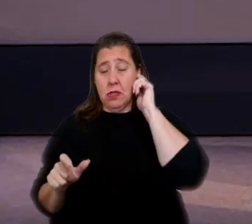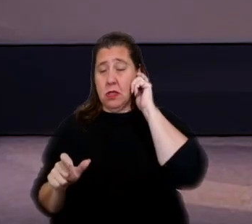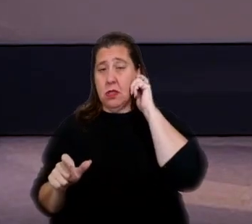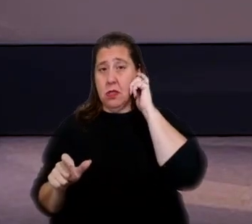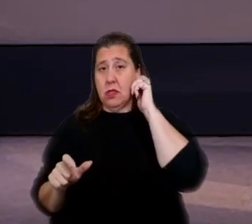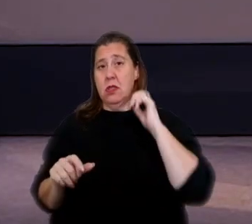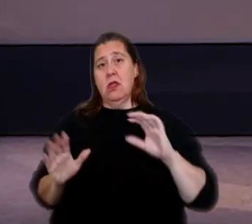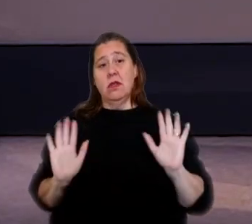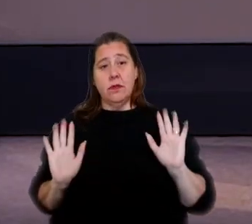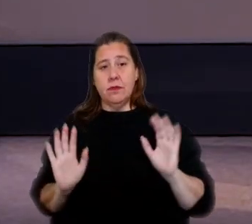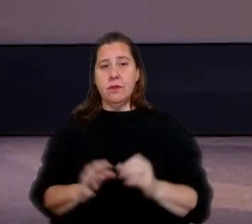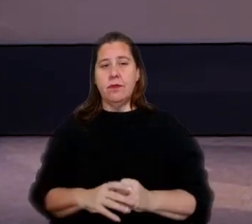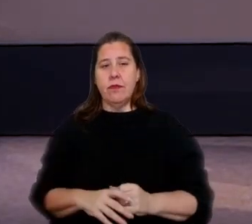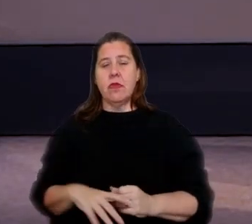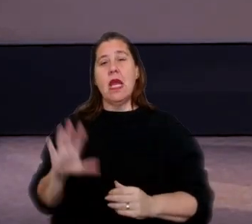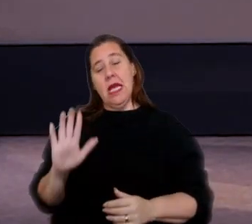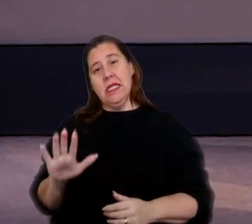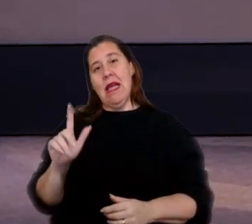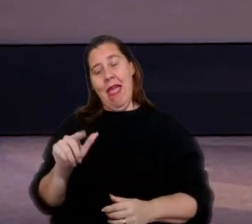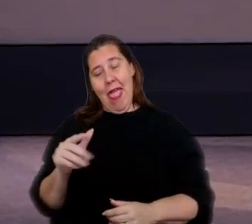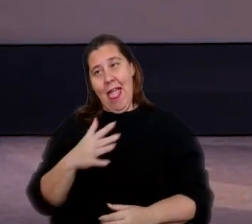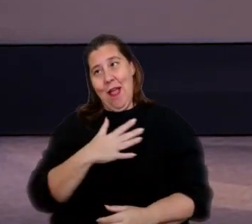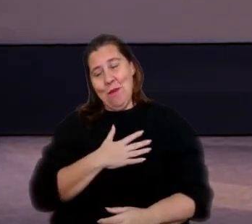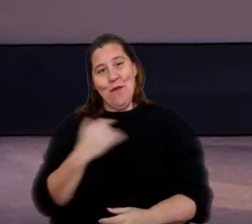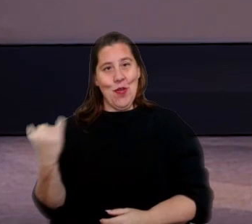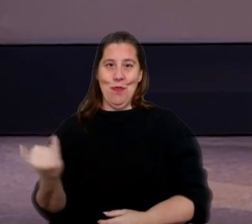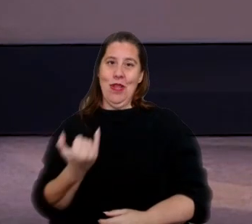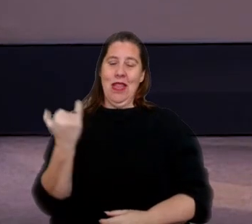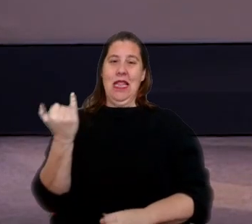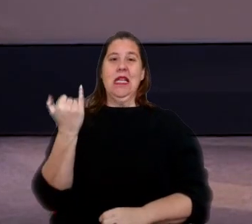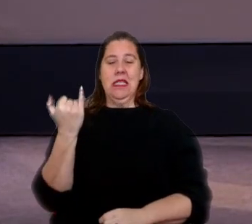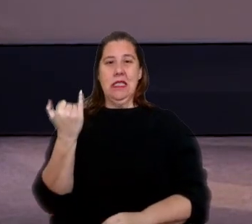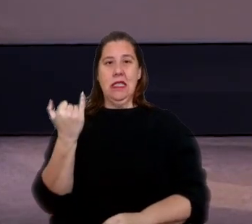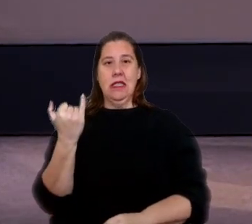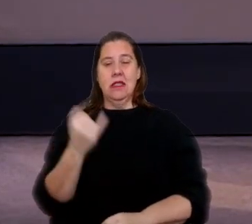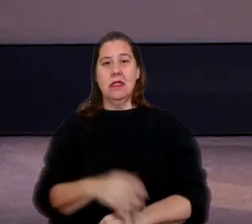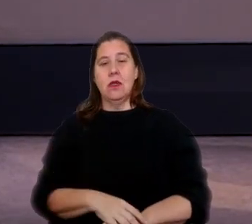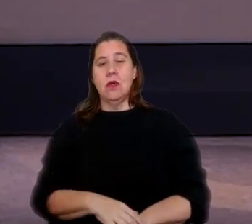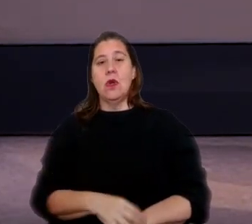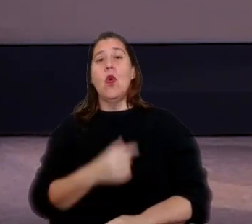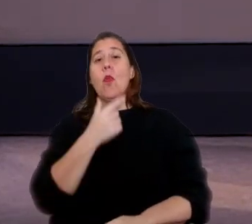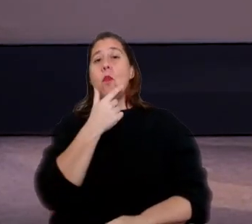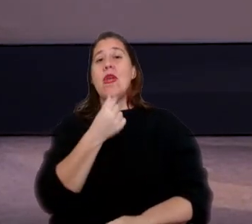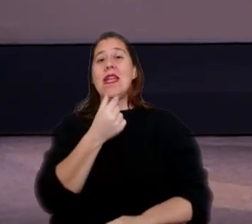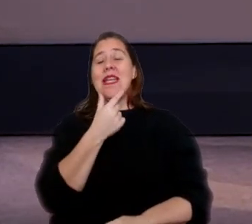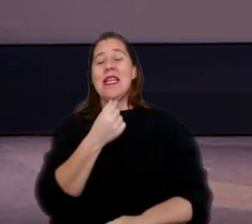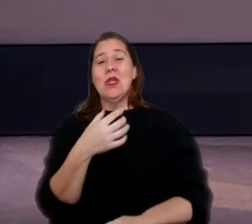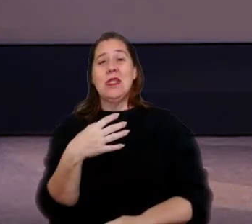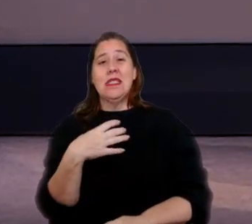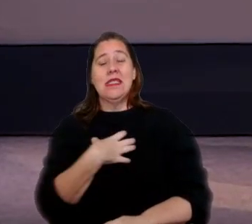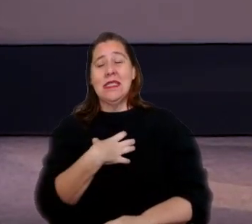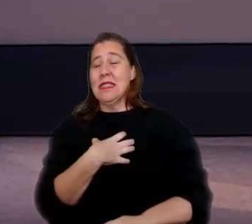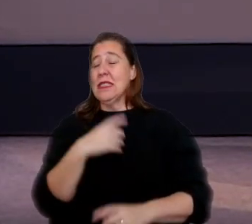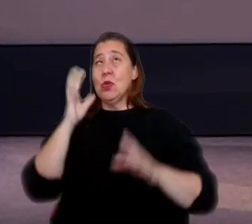héteros. Isso é absolutamente universal. Essa é a dimensão, para mim, fundamental. Alienação. O menino vive